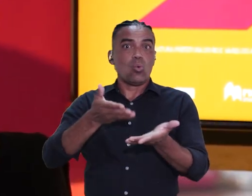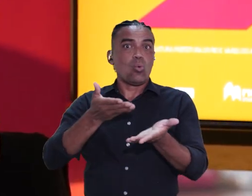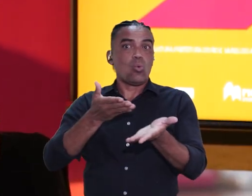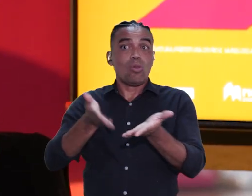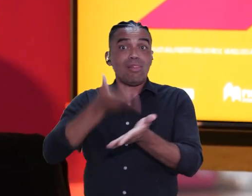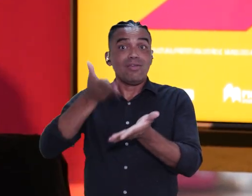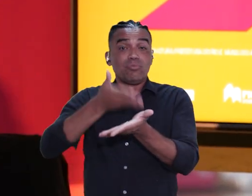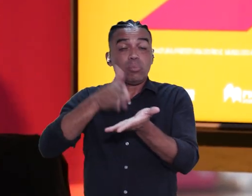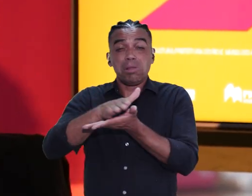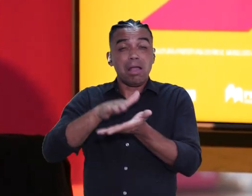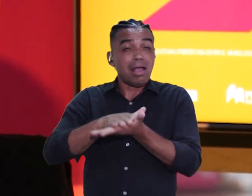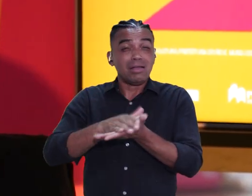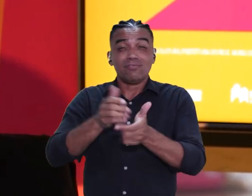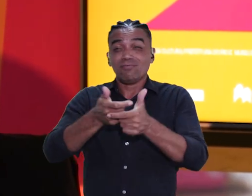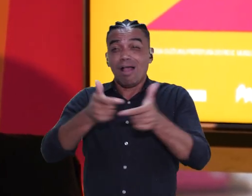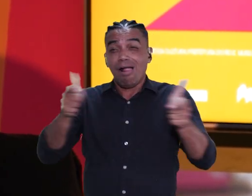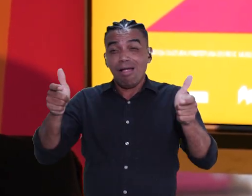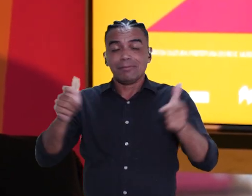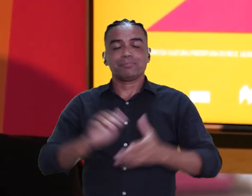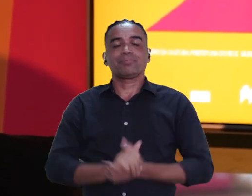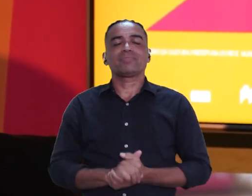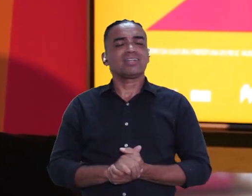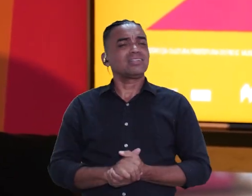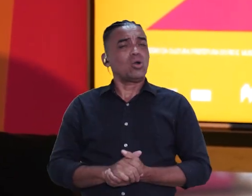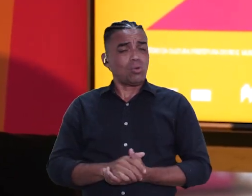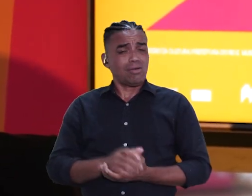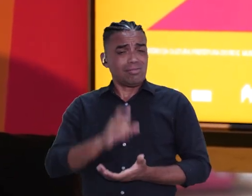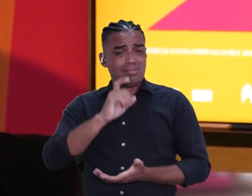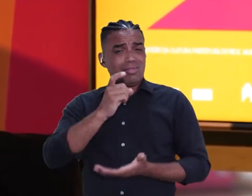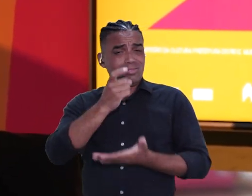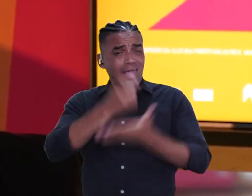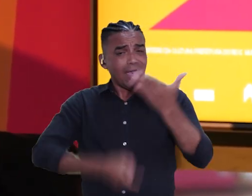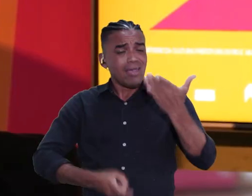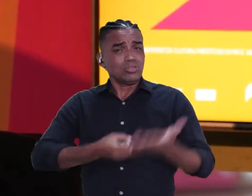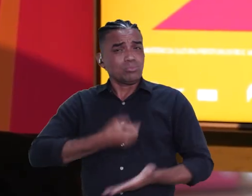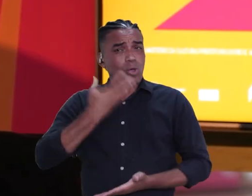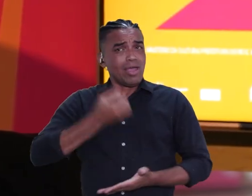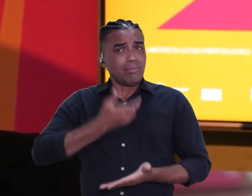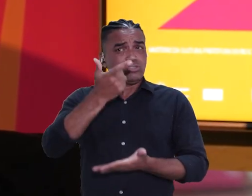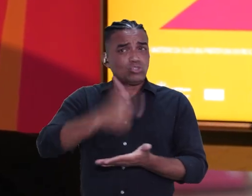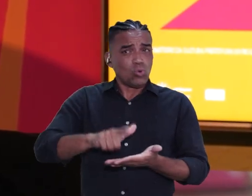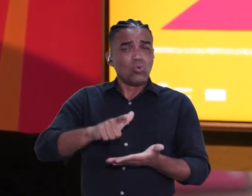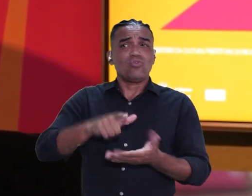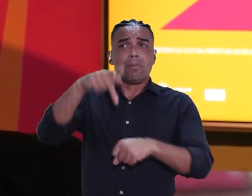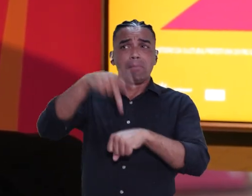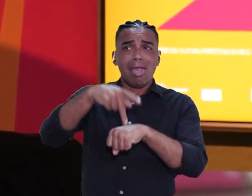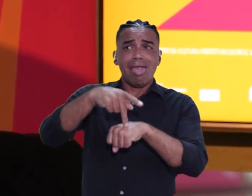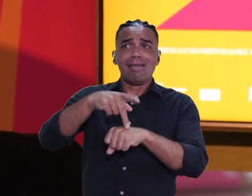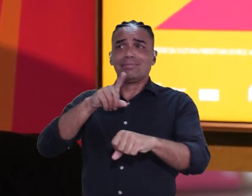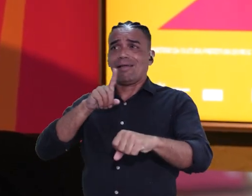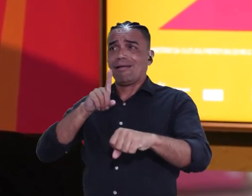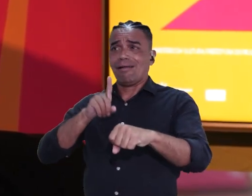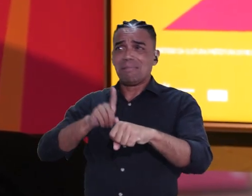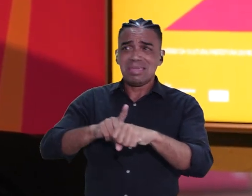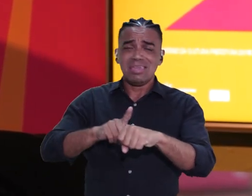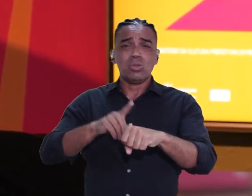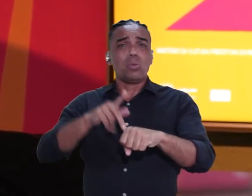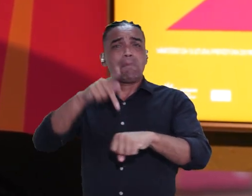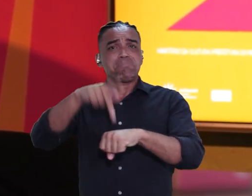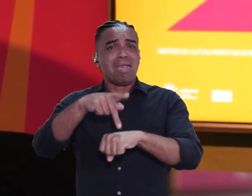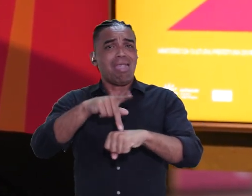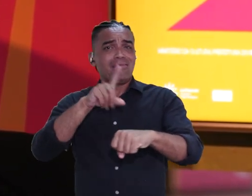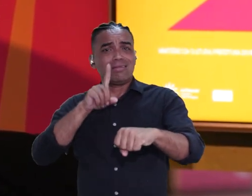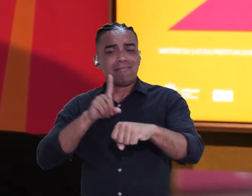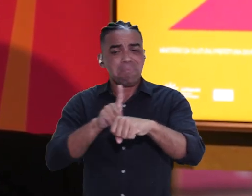O que é curioso é o seguinte: esse pequeno poema que se repete dentro dele, que parece que não diz propriamente nada,